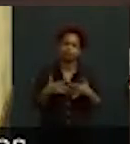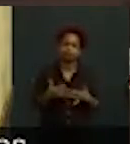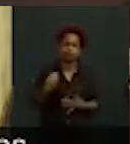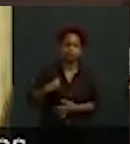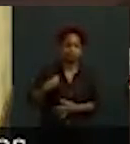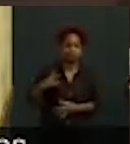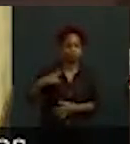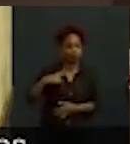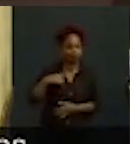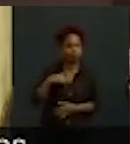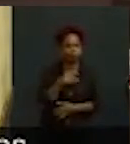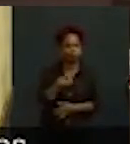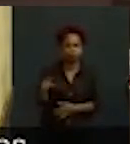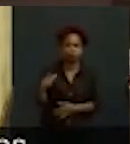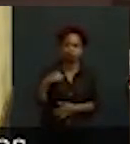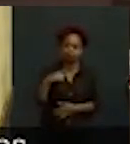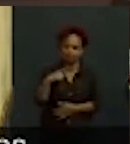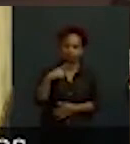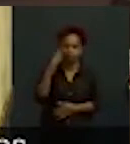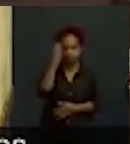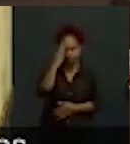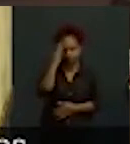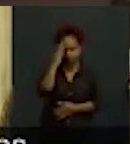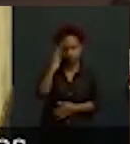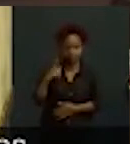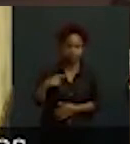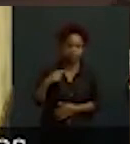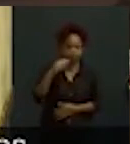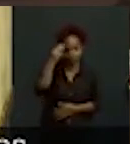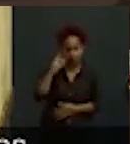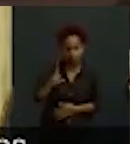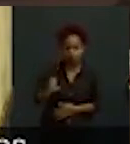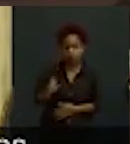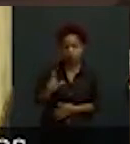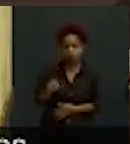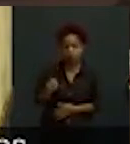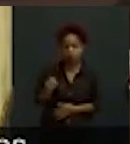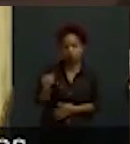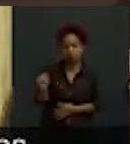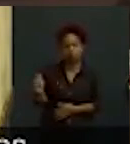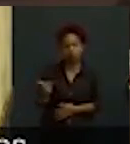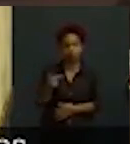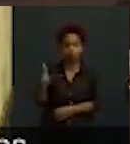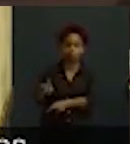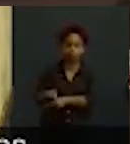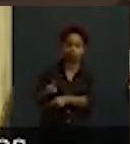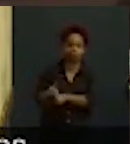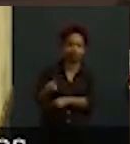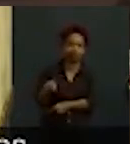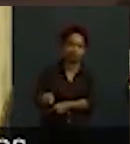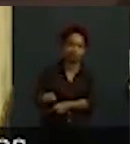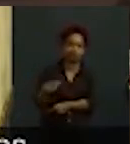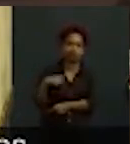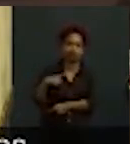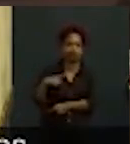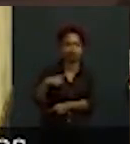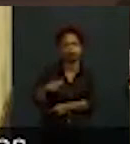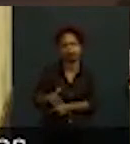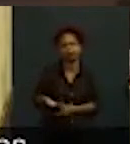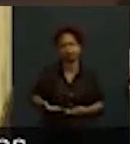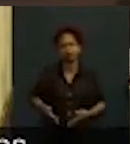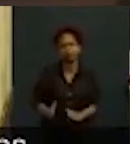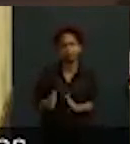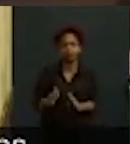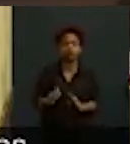vida pessoal era dividida entre a amada sobrinha Eloá, que criou desde da tenra idade, e